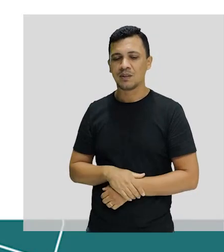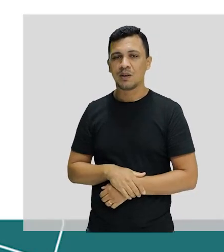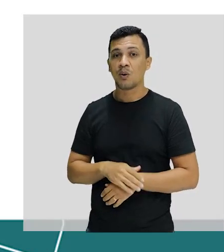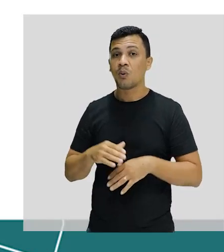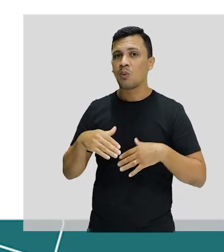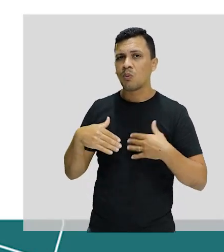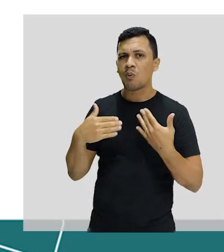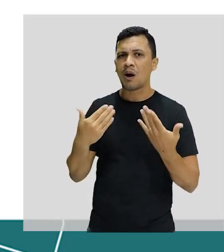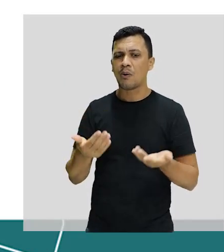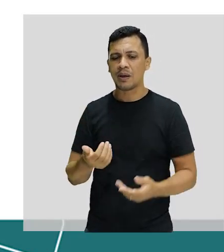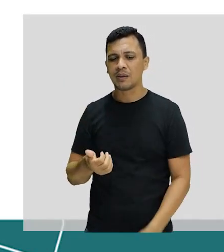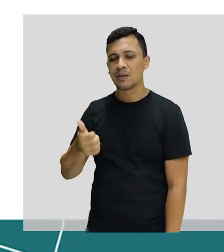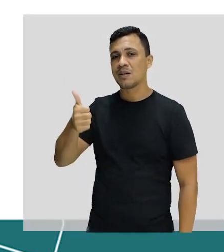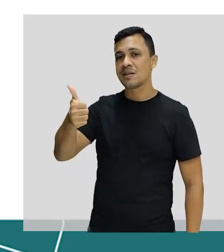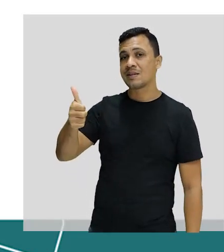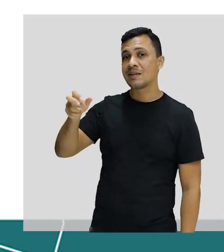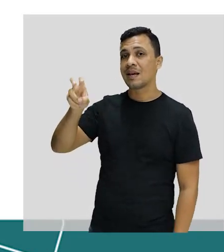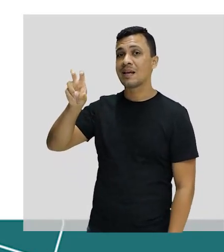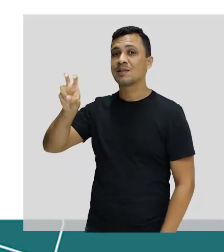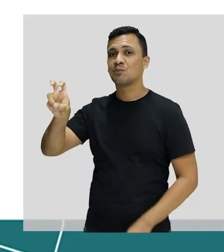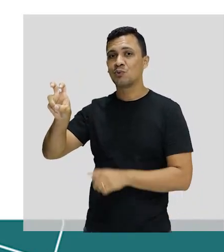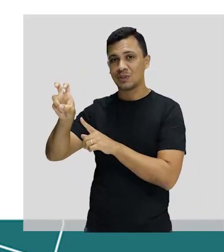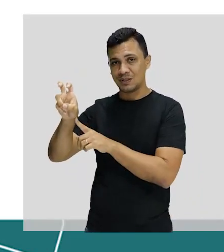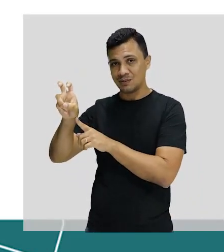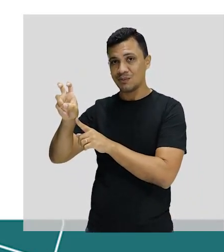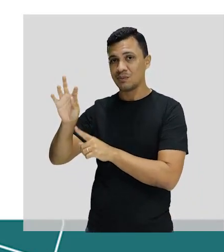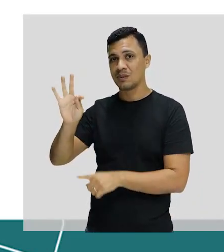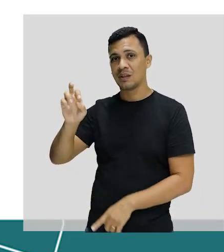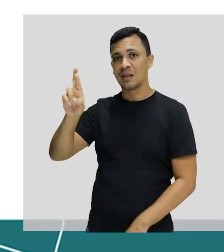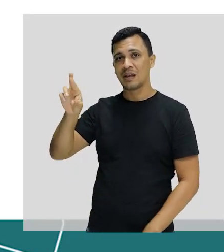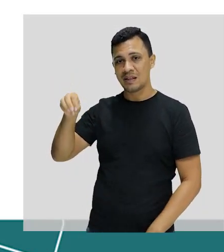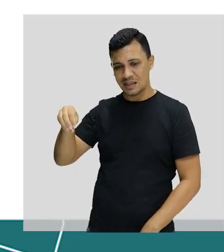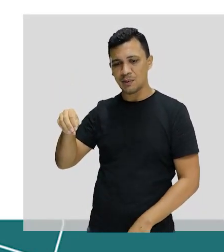o 15º termo da PG?